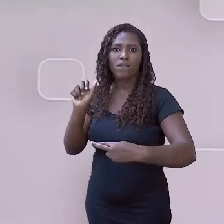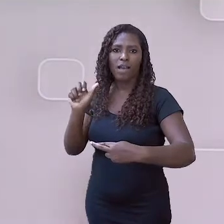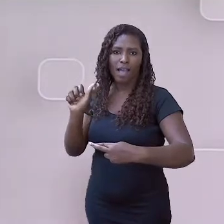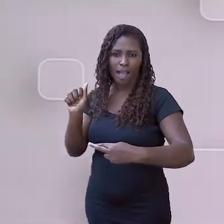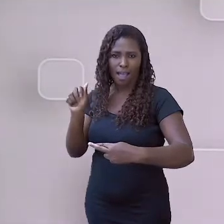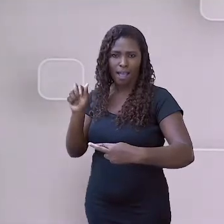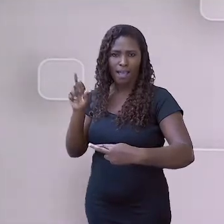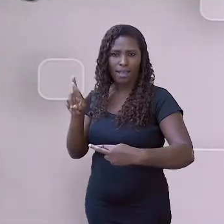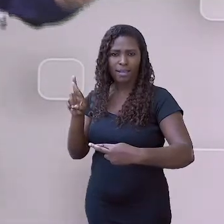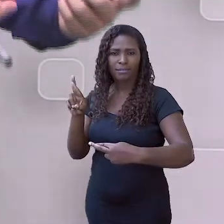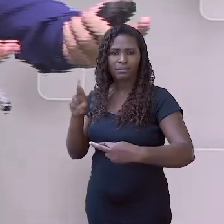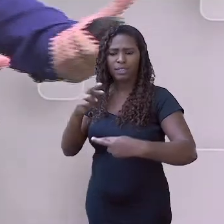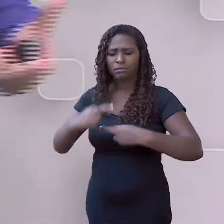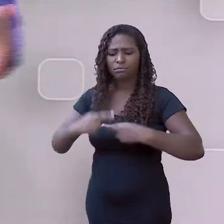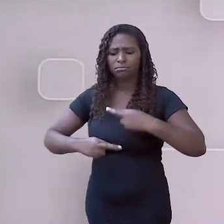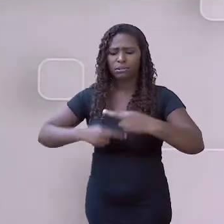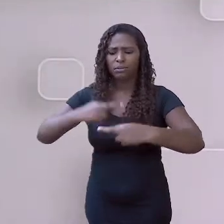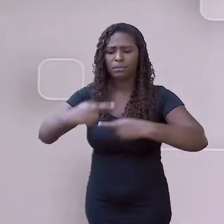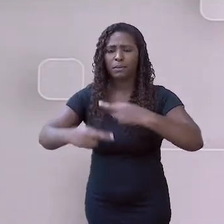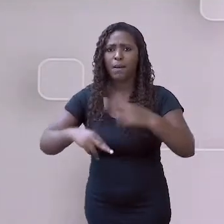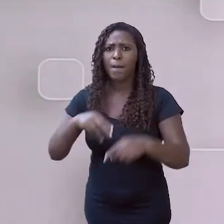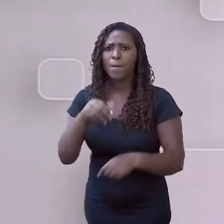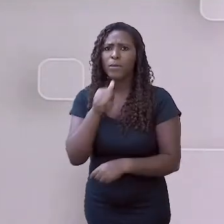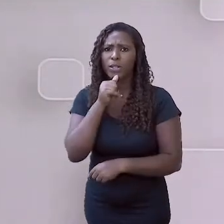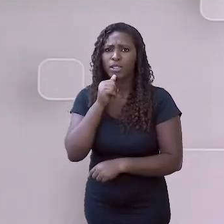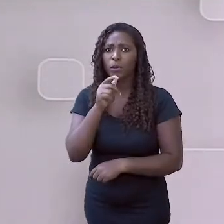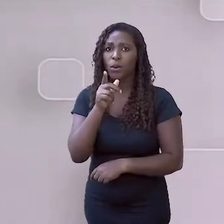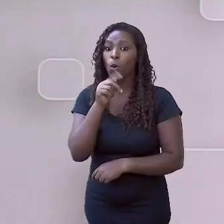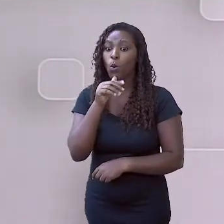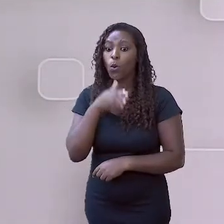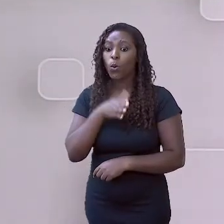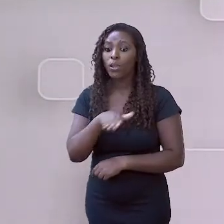Mas ele foi grandemente destruído.